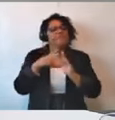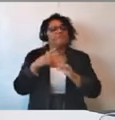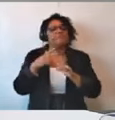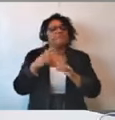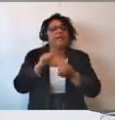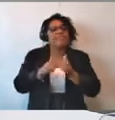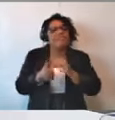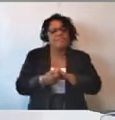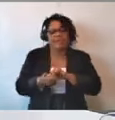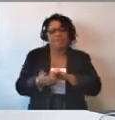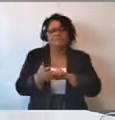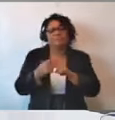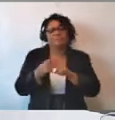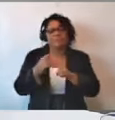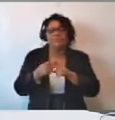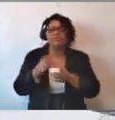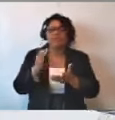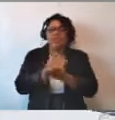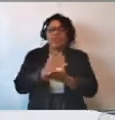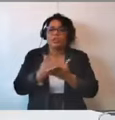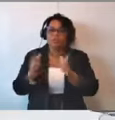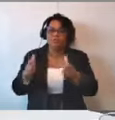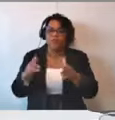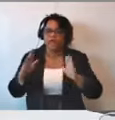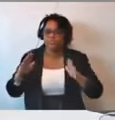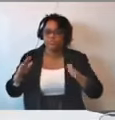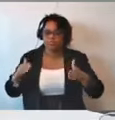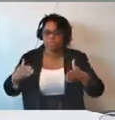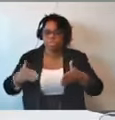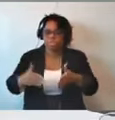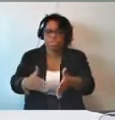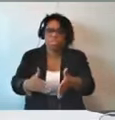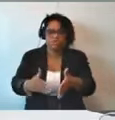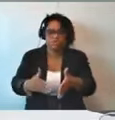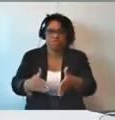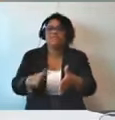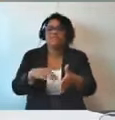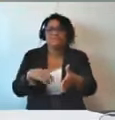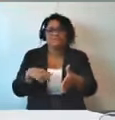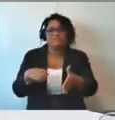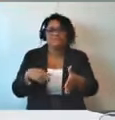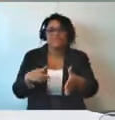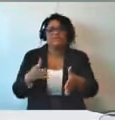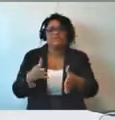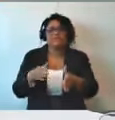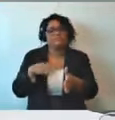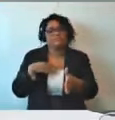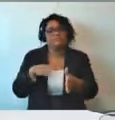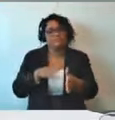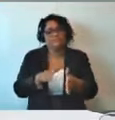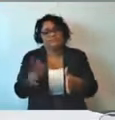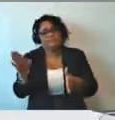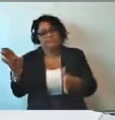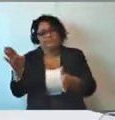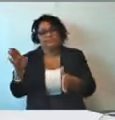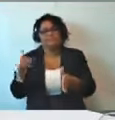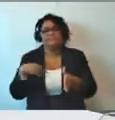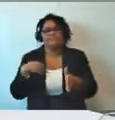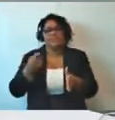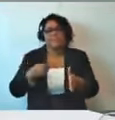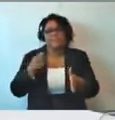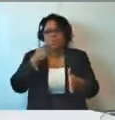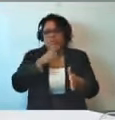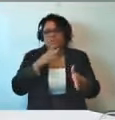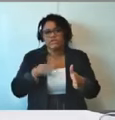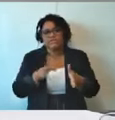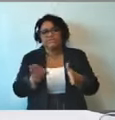exemplo, locais que têm conversão à esquerda, então, muitas vezes, as faixas são redivididas para permitir aquela conversão à